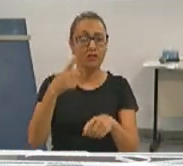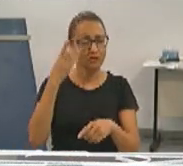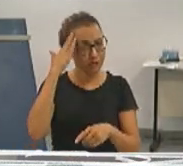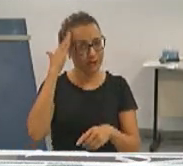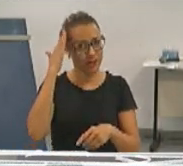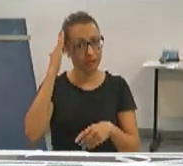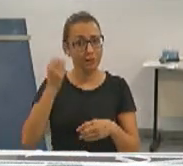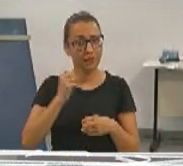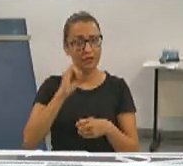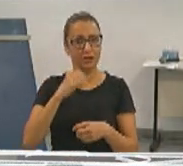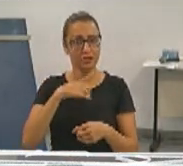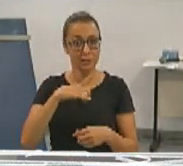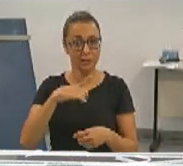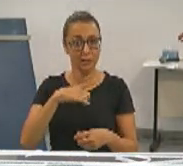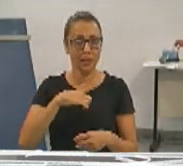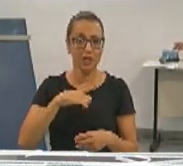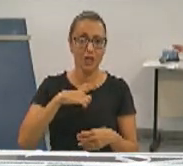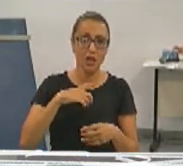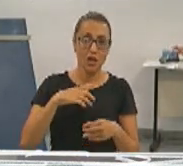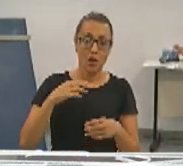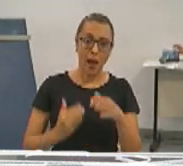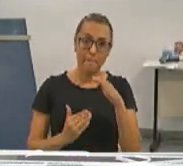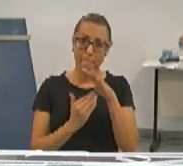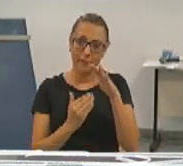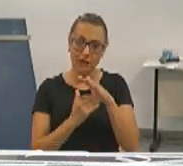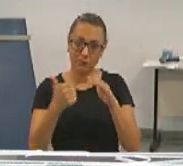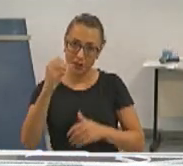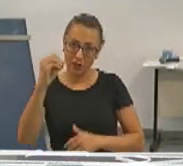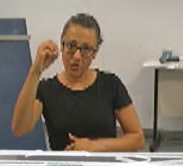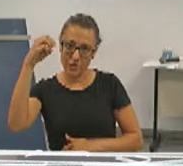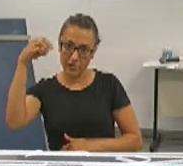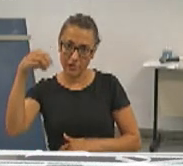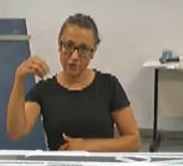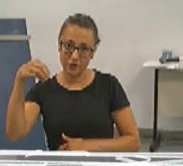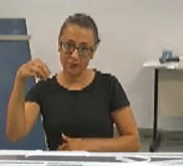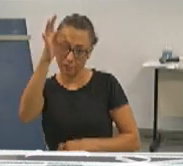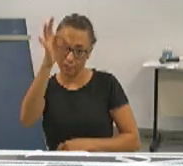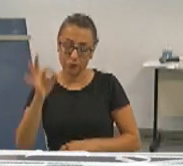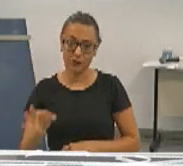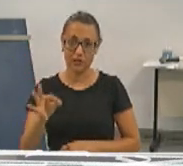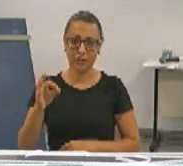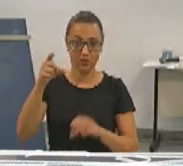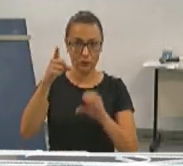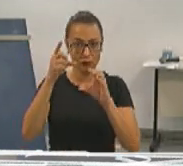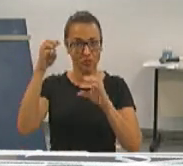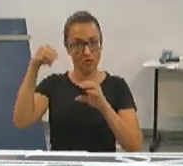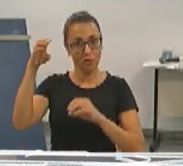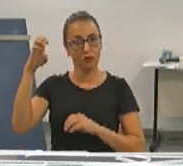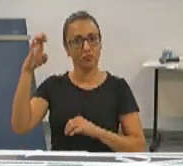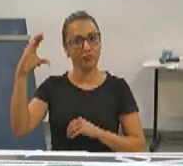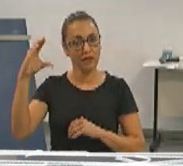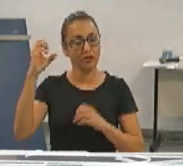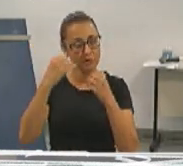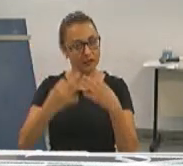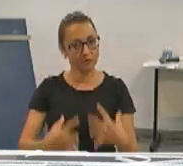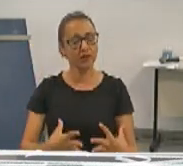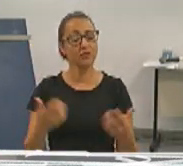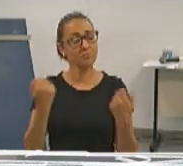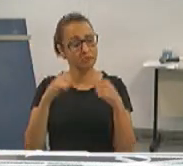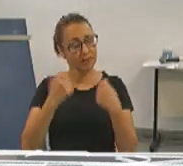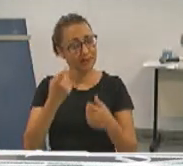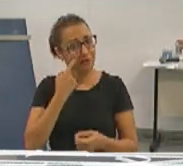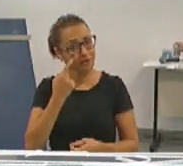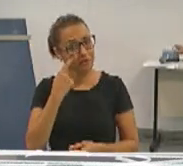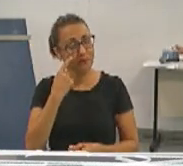né? A gente tem uma carga mínima do MEC, 10% é o limite que a gente pode ter aqui na UFGD, e aí a gente precisa rever essas